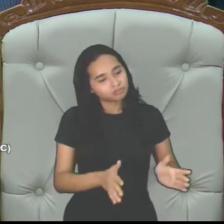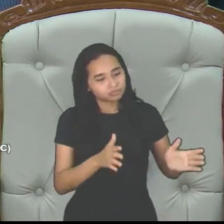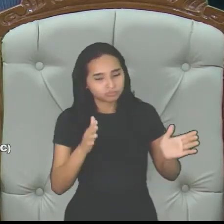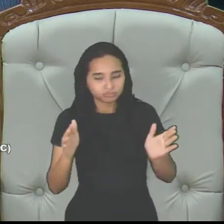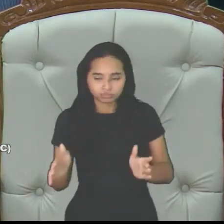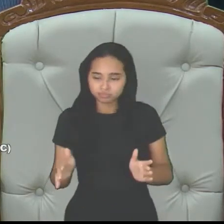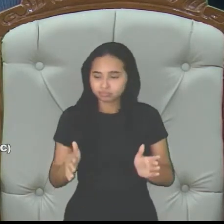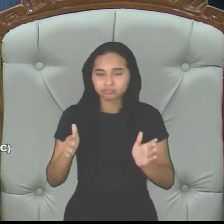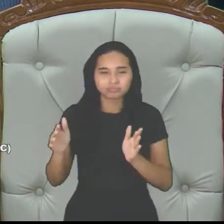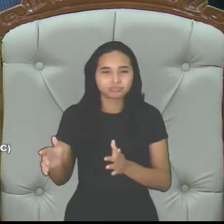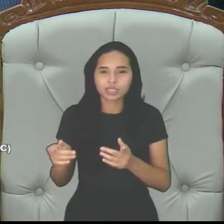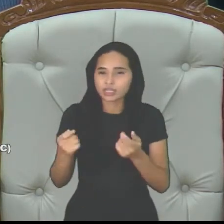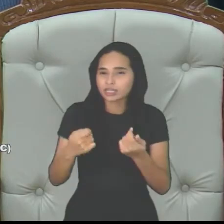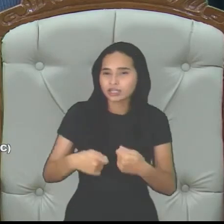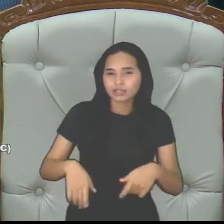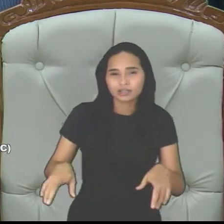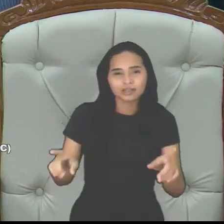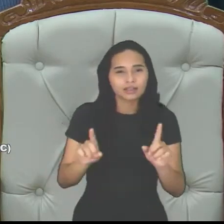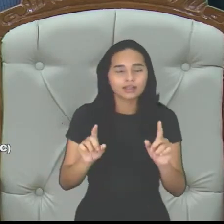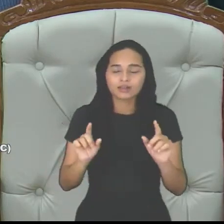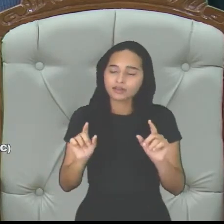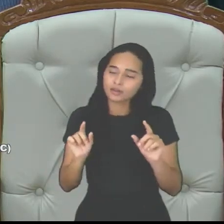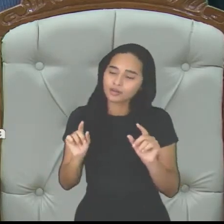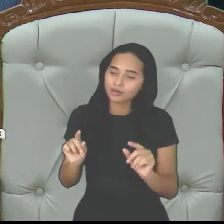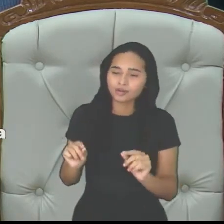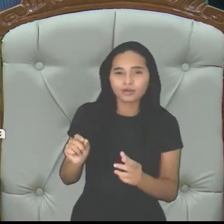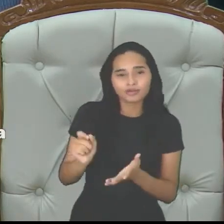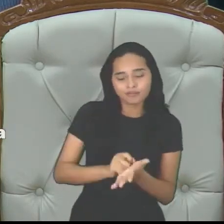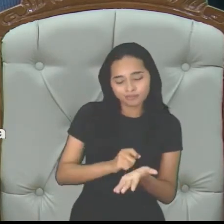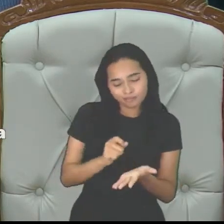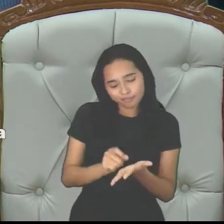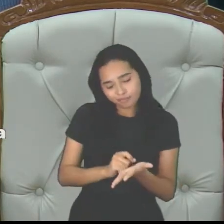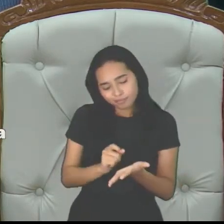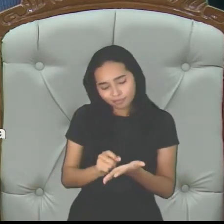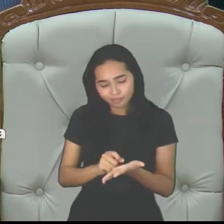não necessitais de que se vos escreva.